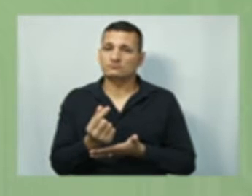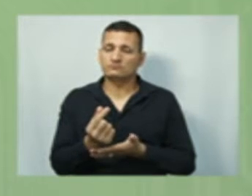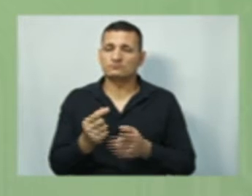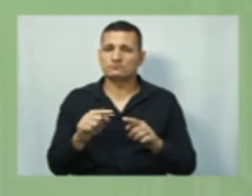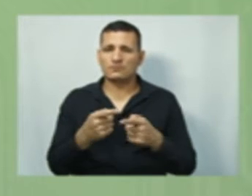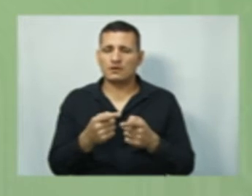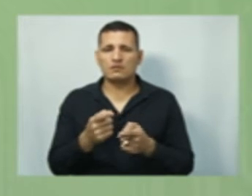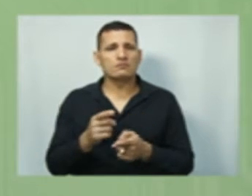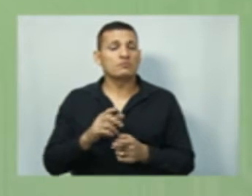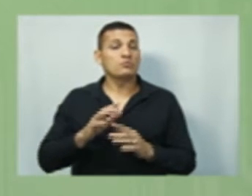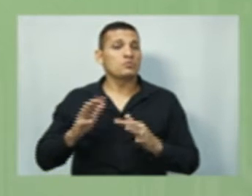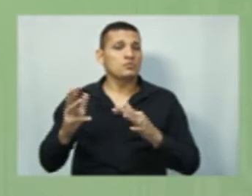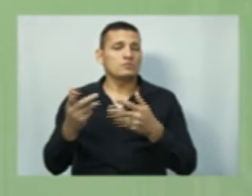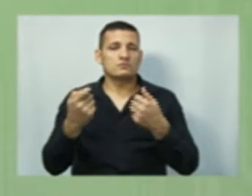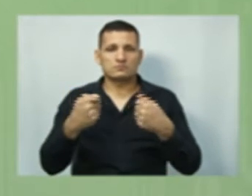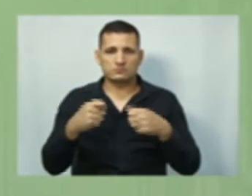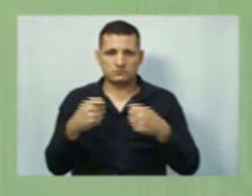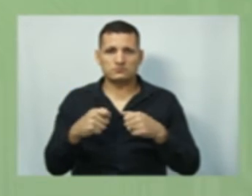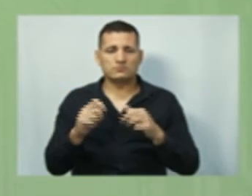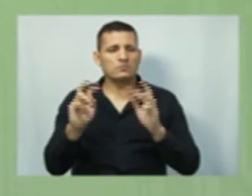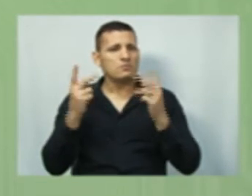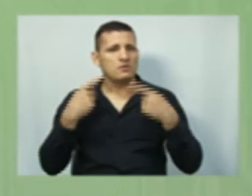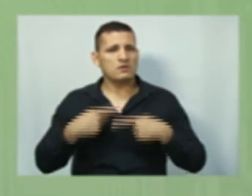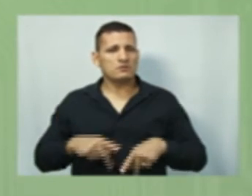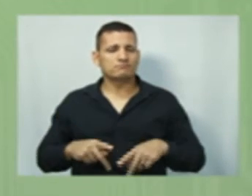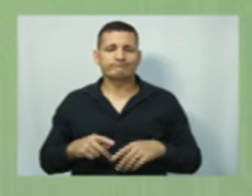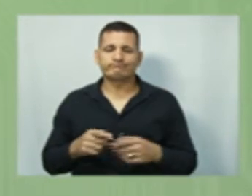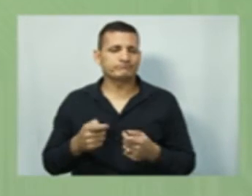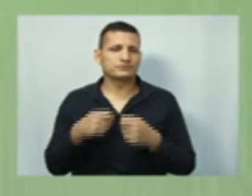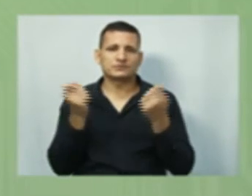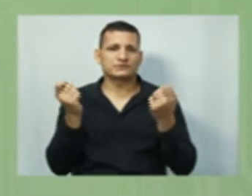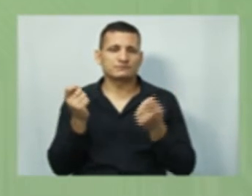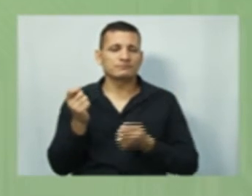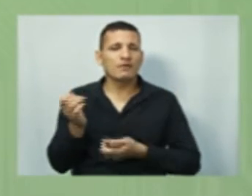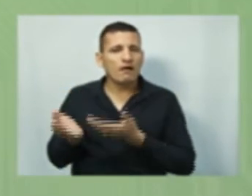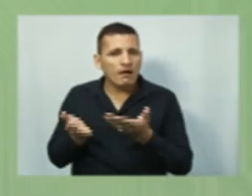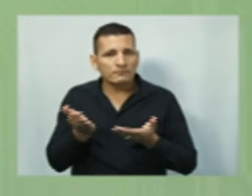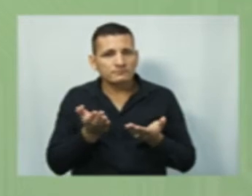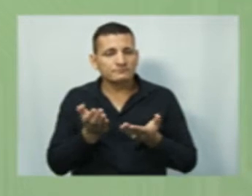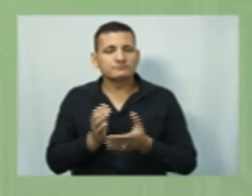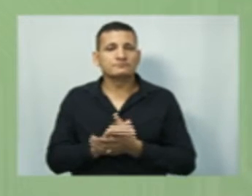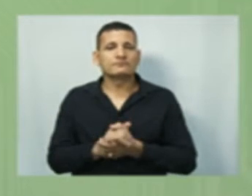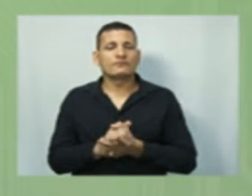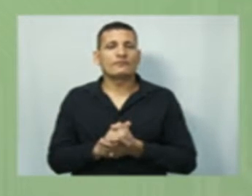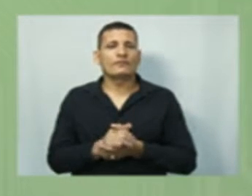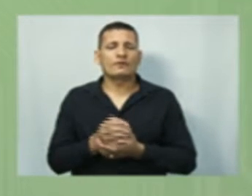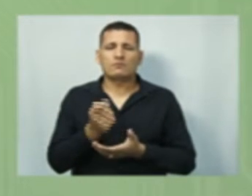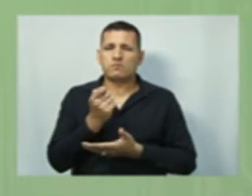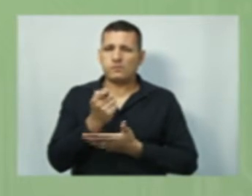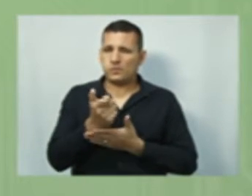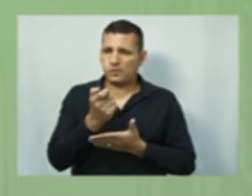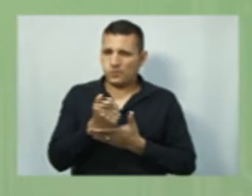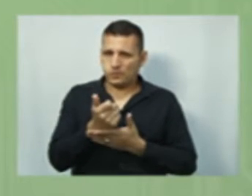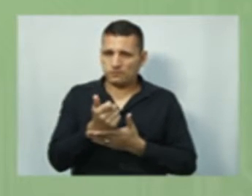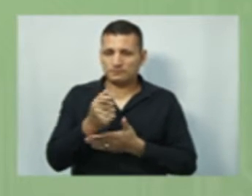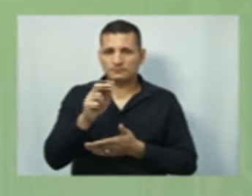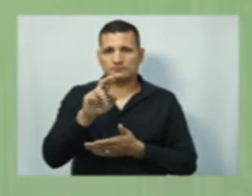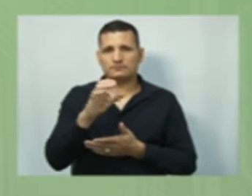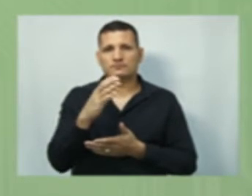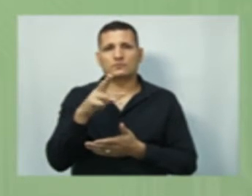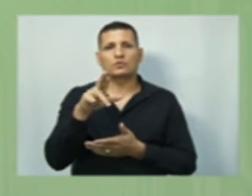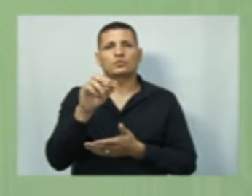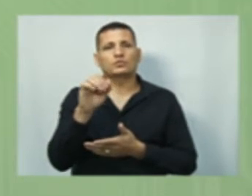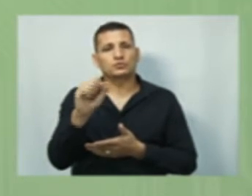as necessidades humanas podem ser atendidas. A escassez de recursos torna-se, então, o